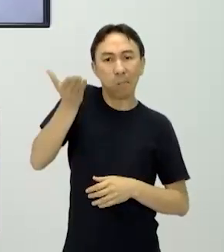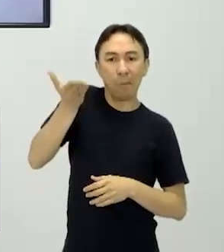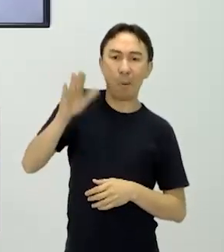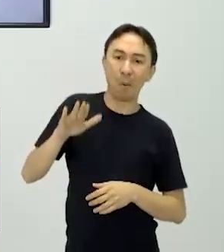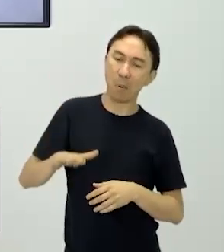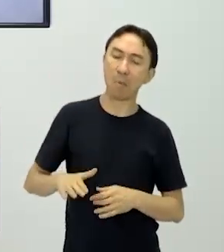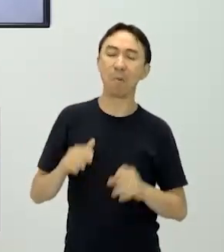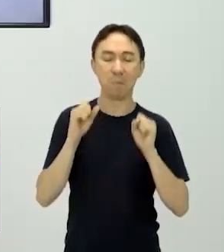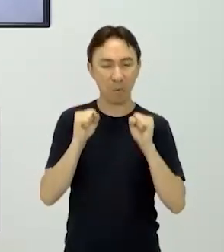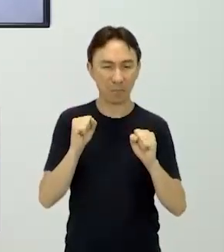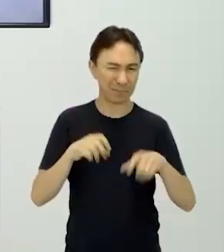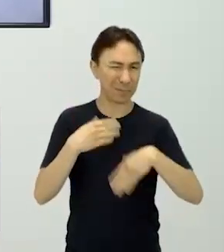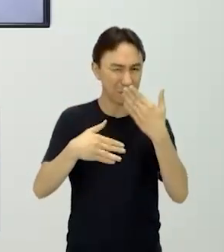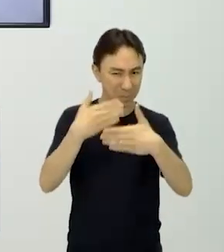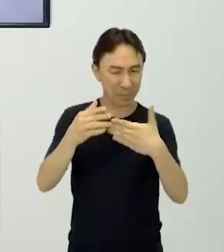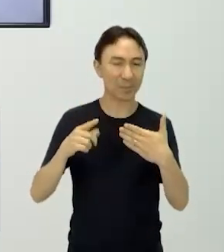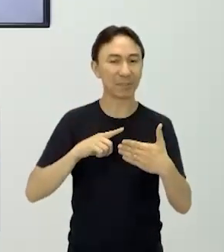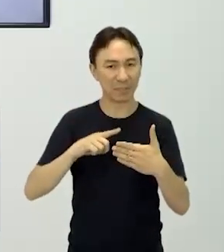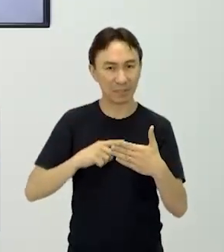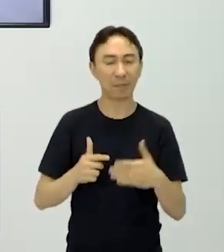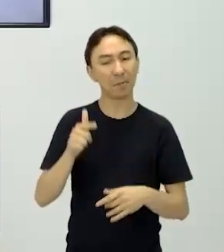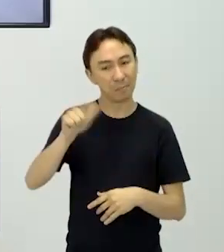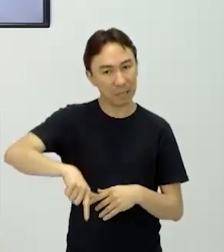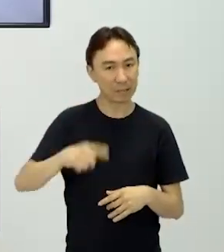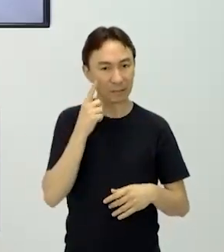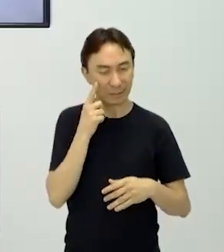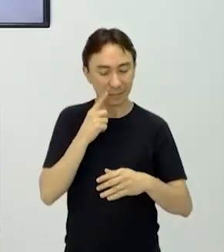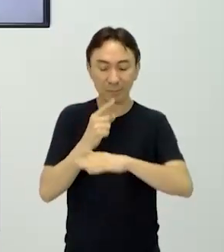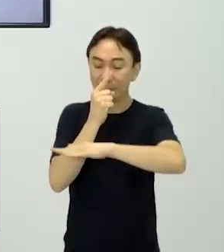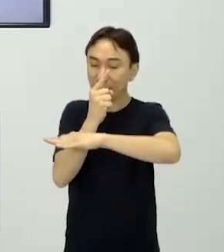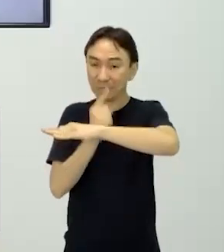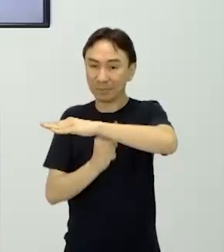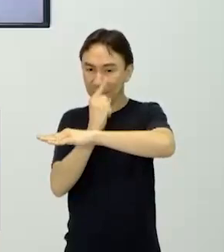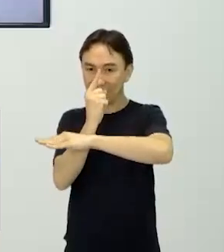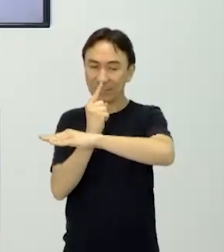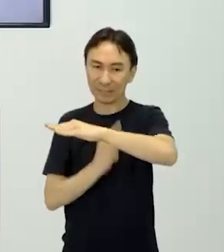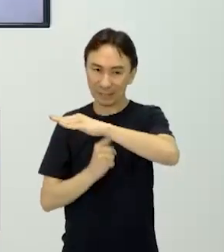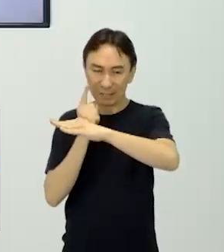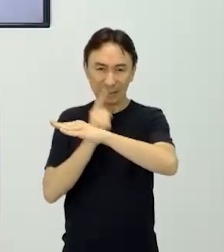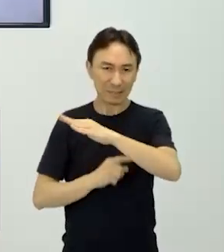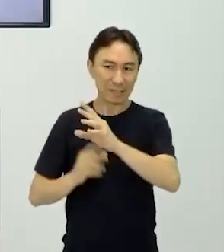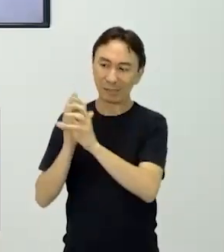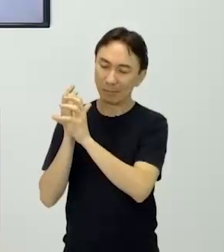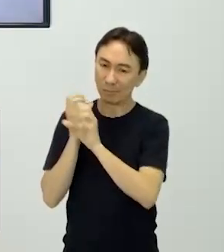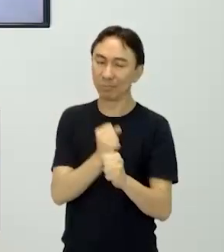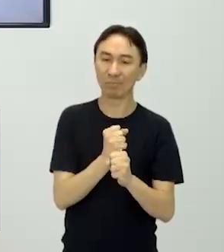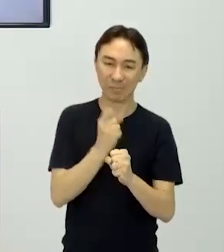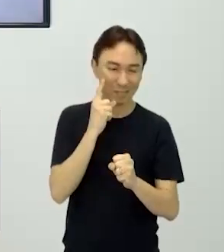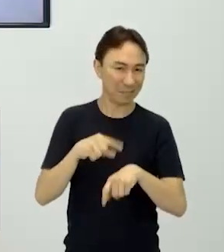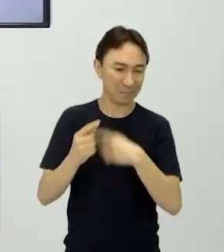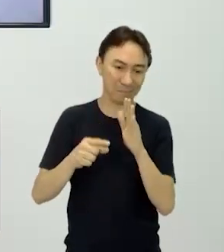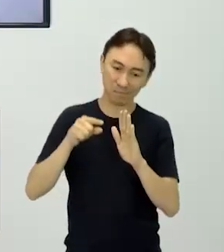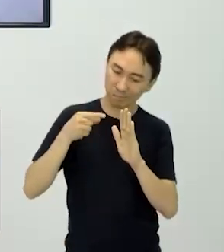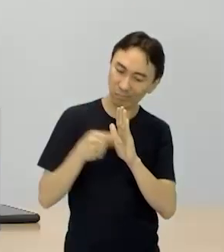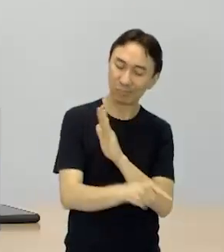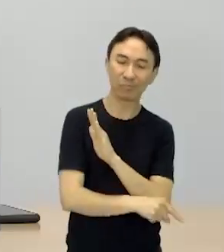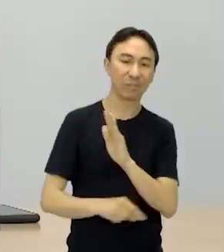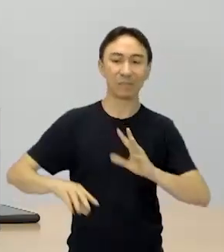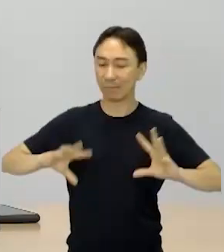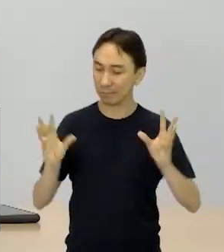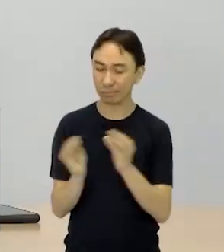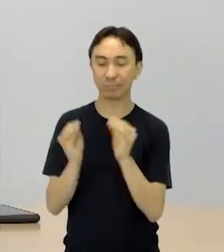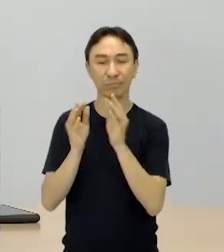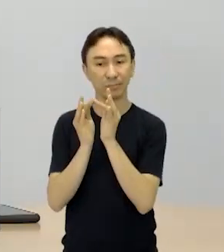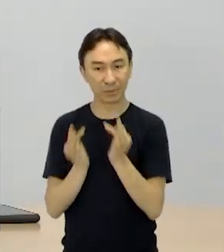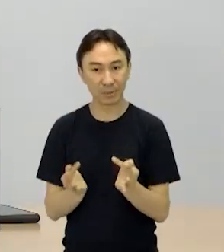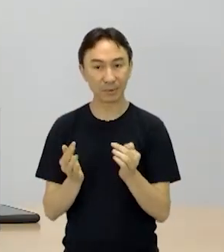falar mais profundamente a respeito de simplificação de frações. Mas eu acho que essa informação é muito válida agora. Beleza? Sim, ó, mas não pode esquecer,